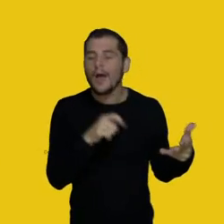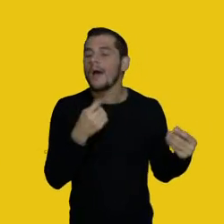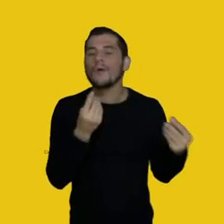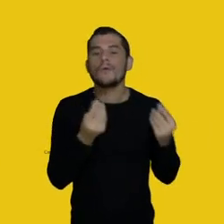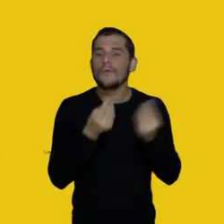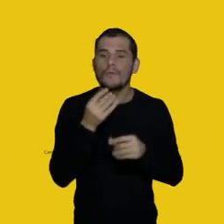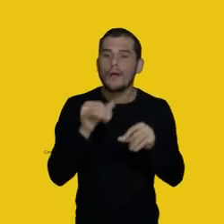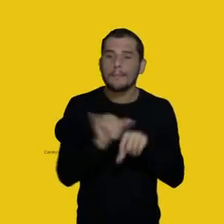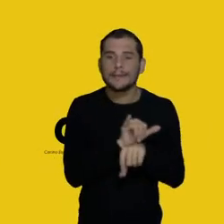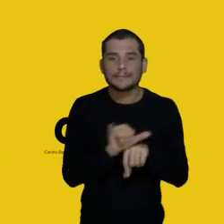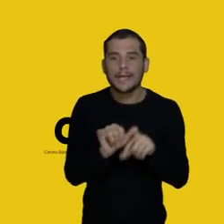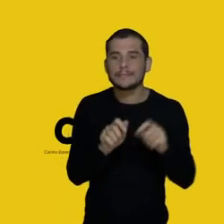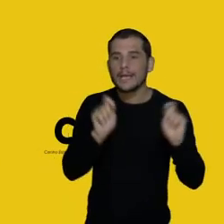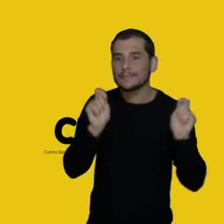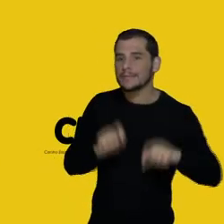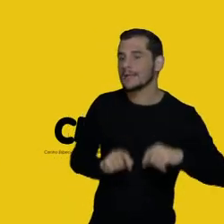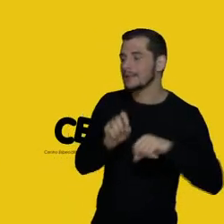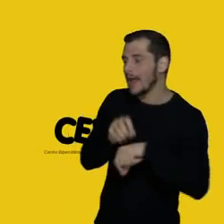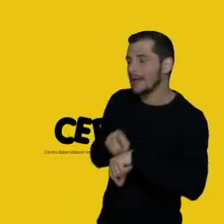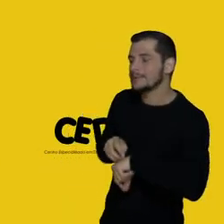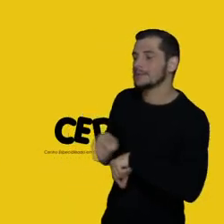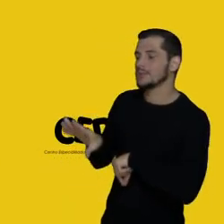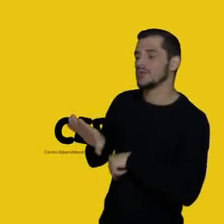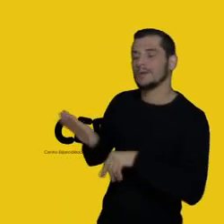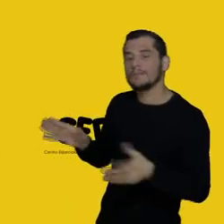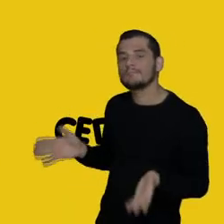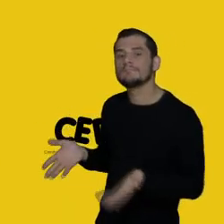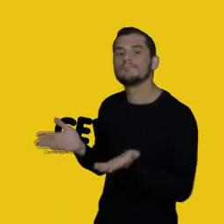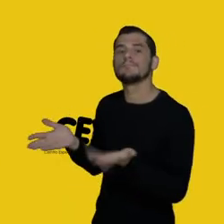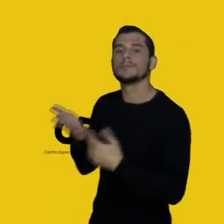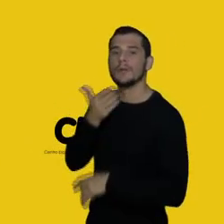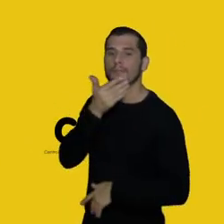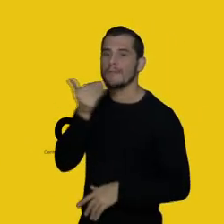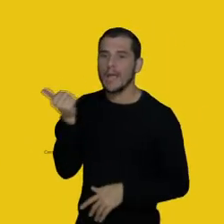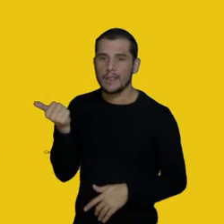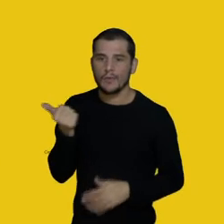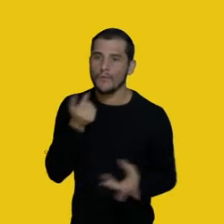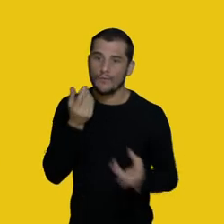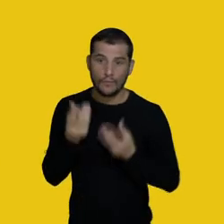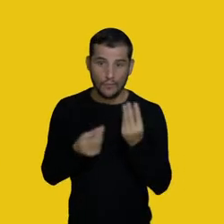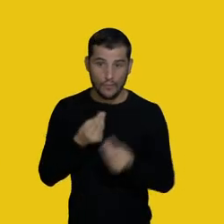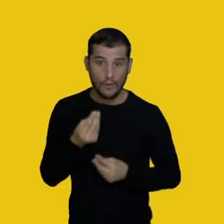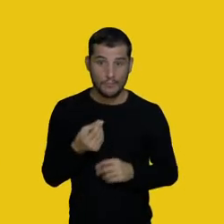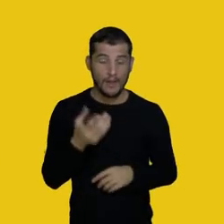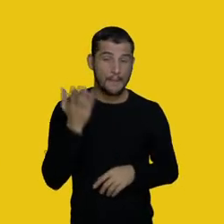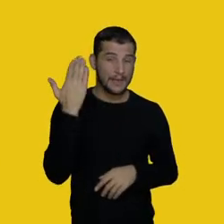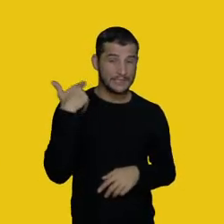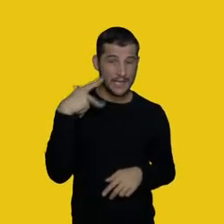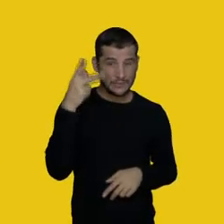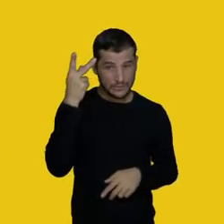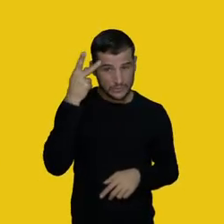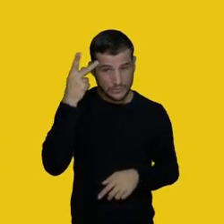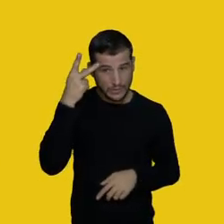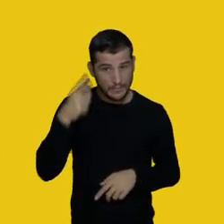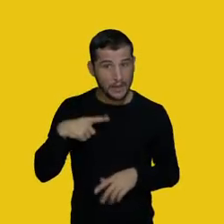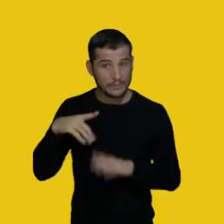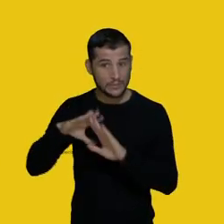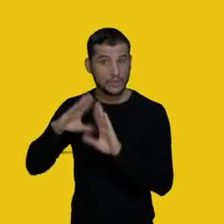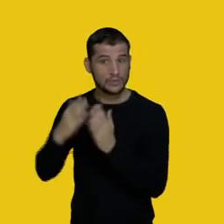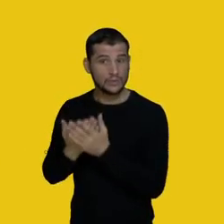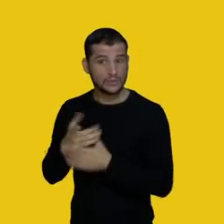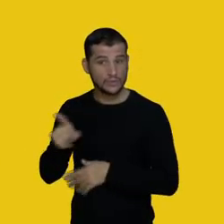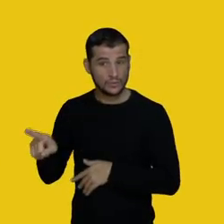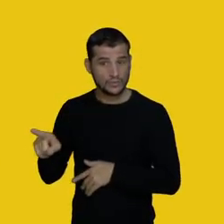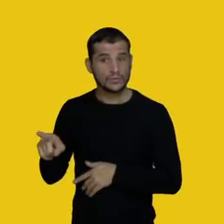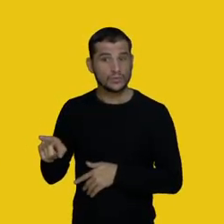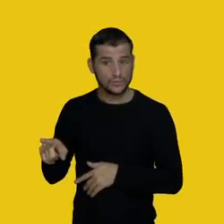em escolas em São Paulo por exemplo eh tem na escola que meu neto estudou que era até bilíngues não sabia e não